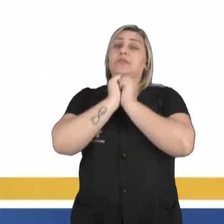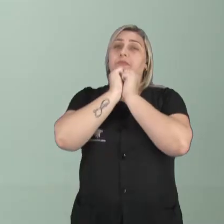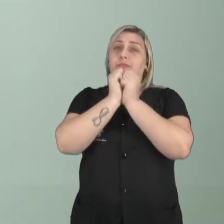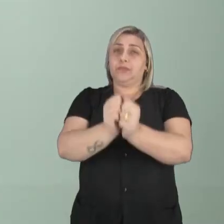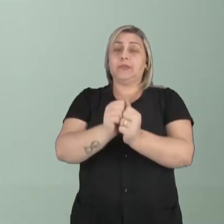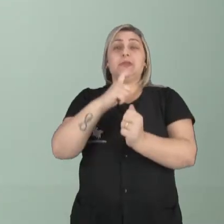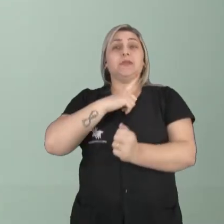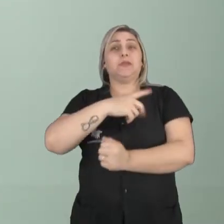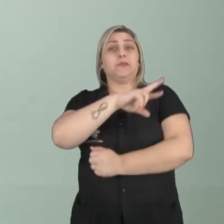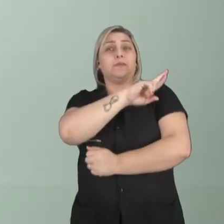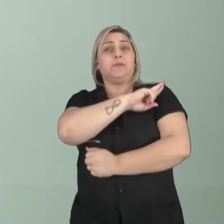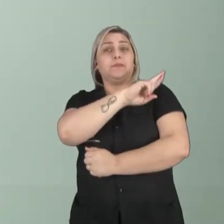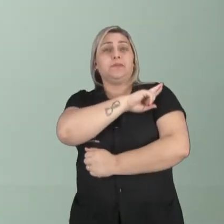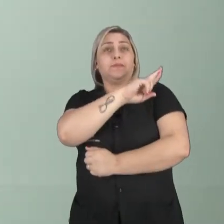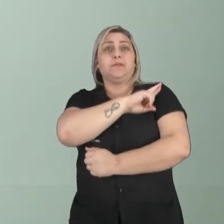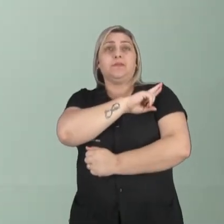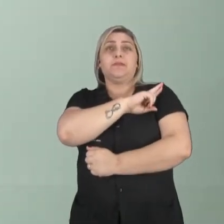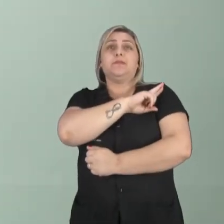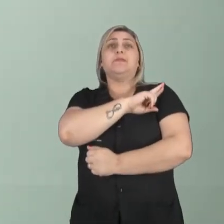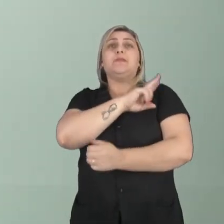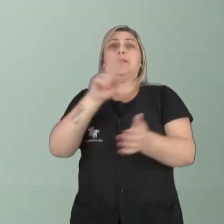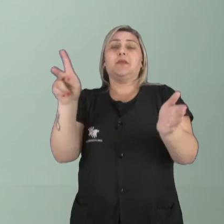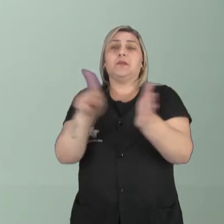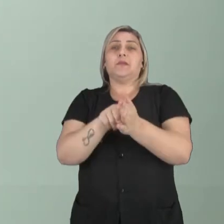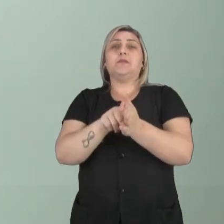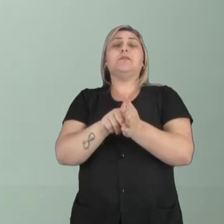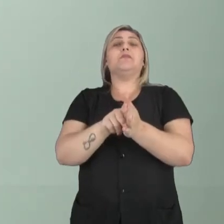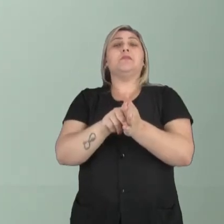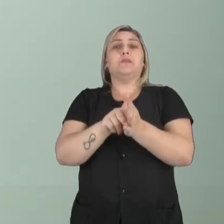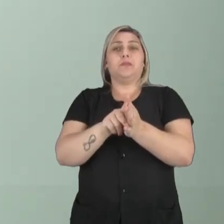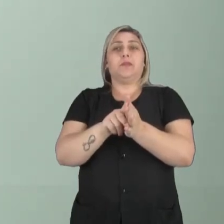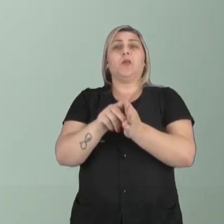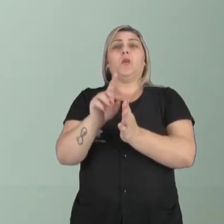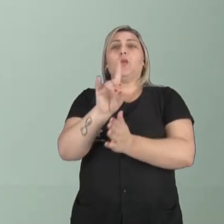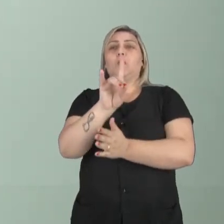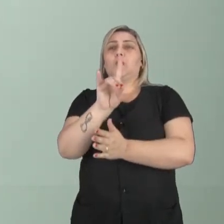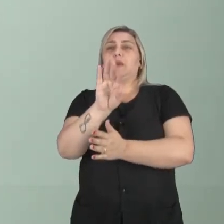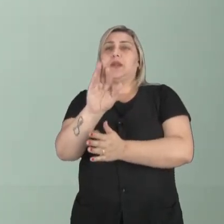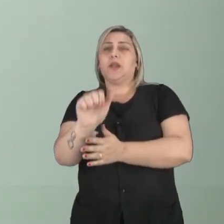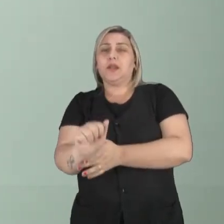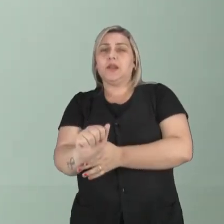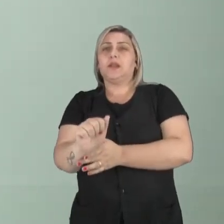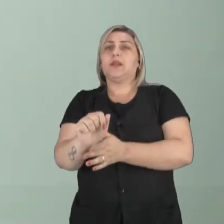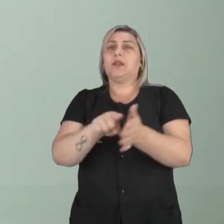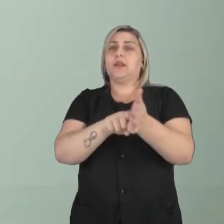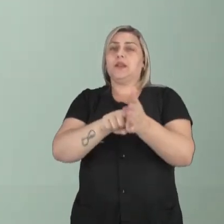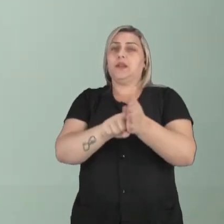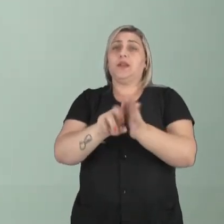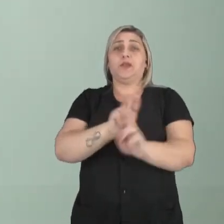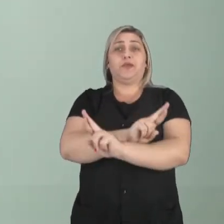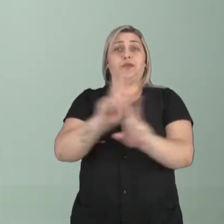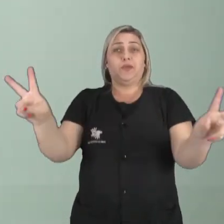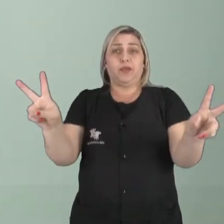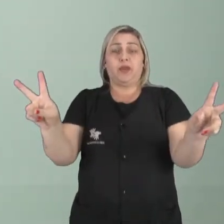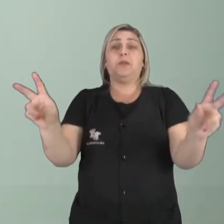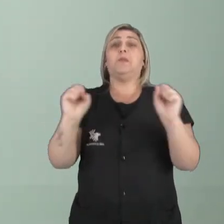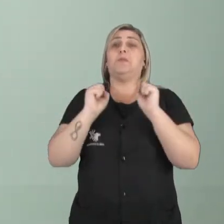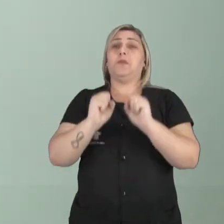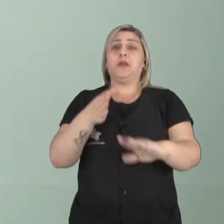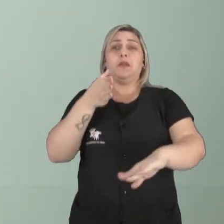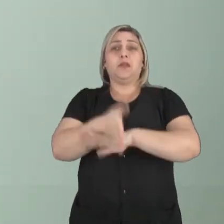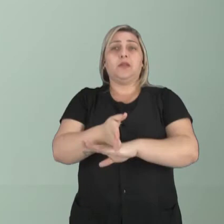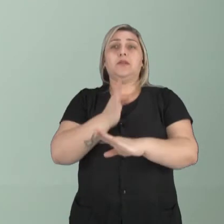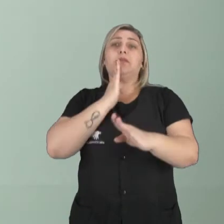seus responsáveis, não criassem seus próprios perfis, não é verdade? Com datas, com com dados bastante diferentes para